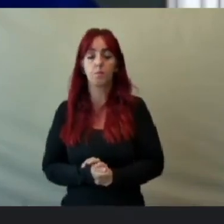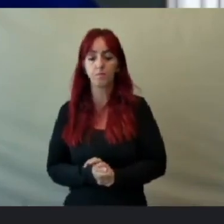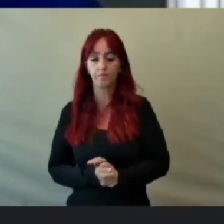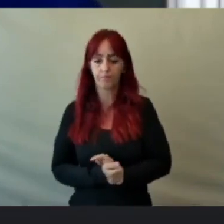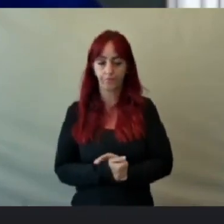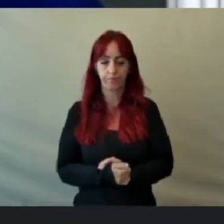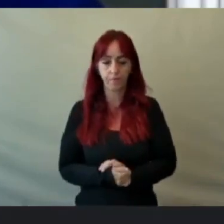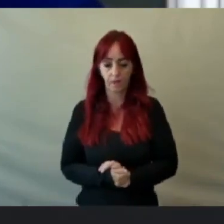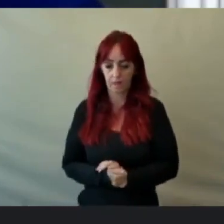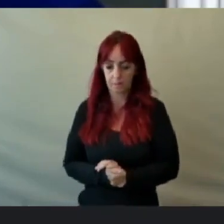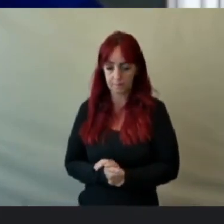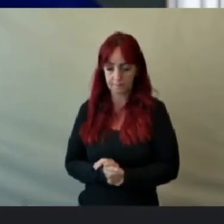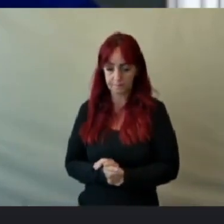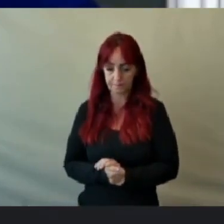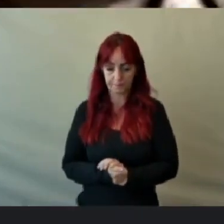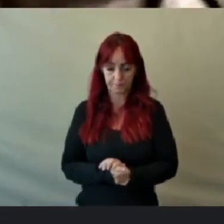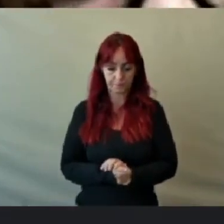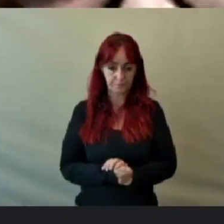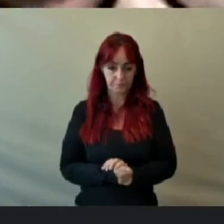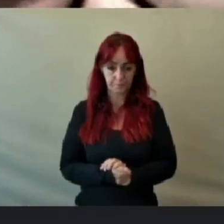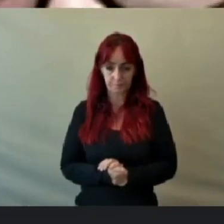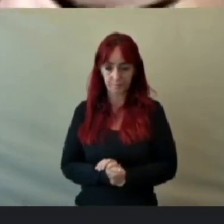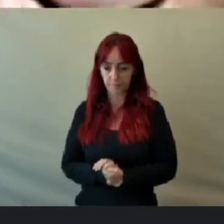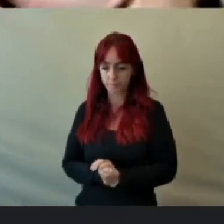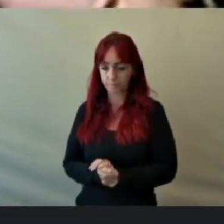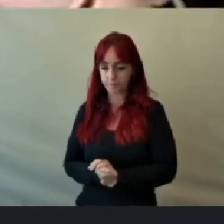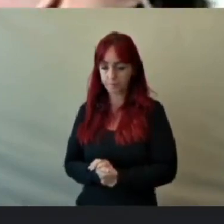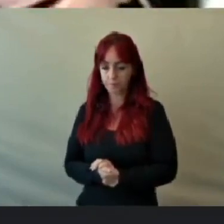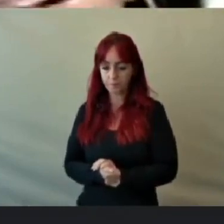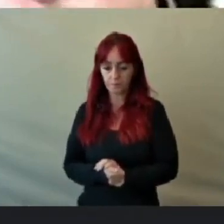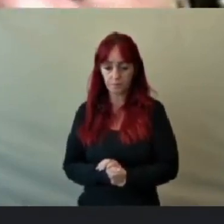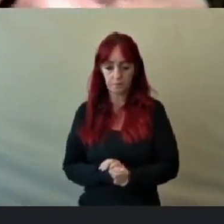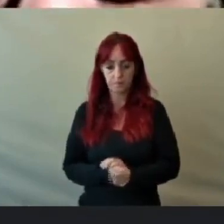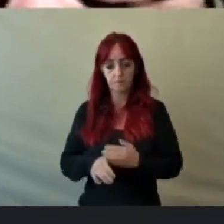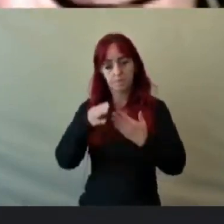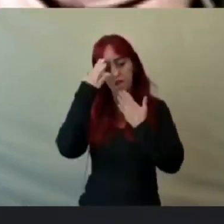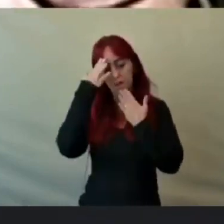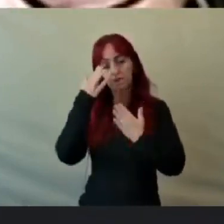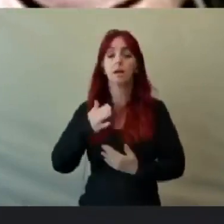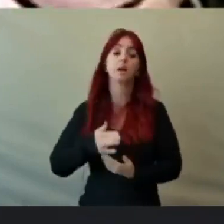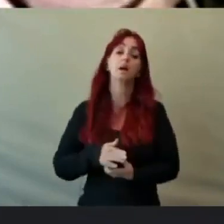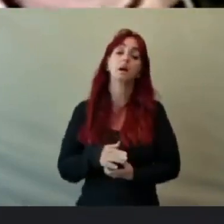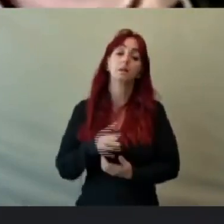Obrigada Patrícia obrigado obrigado a todos aqui pela oportunidade